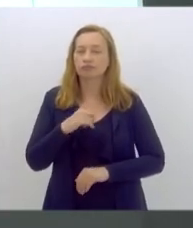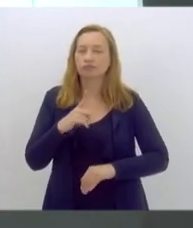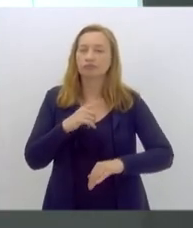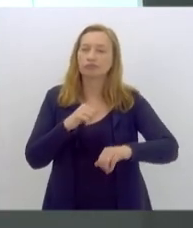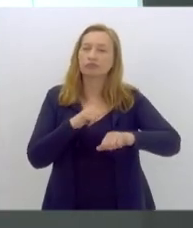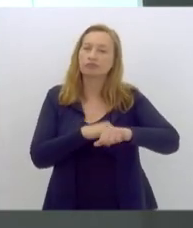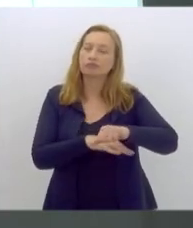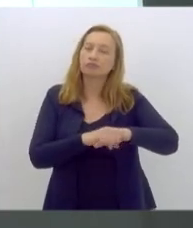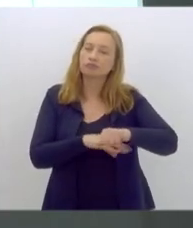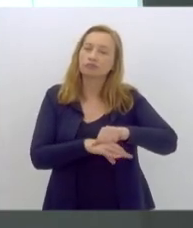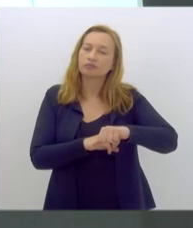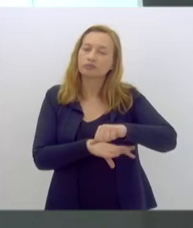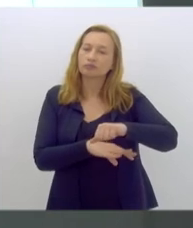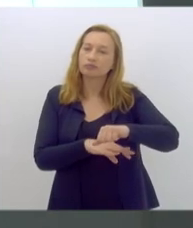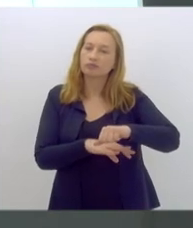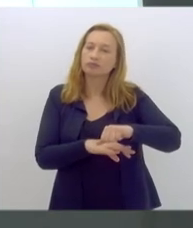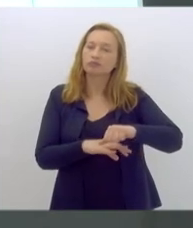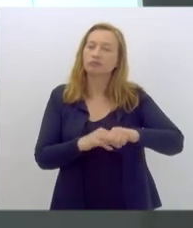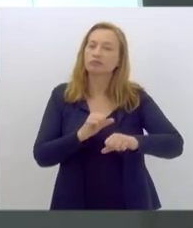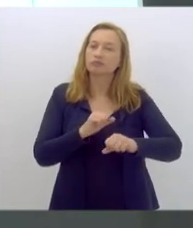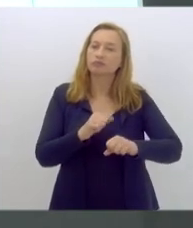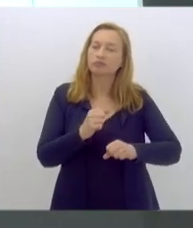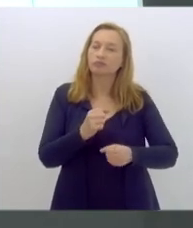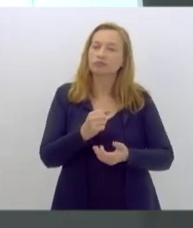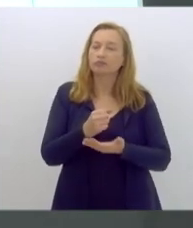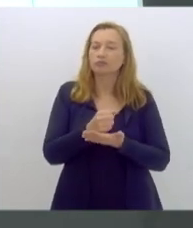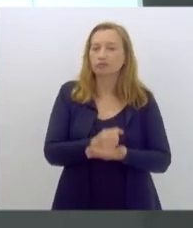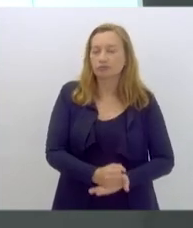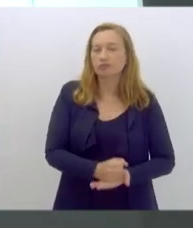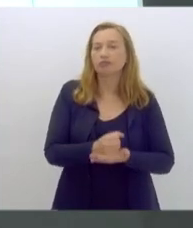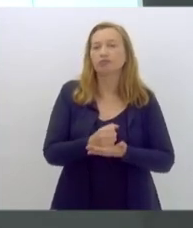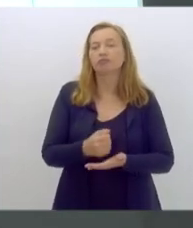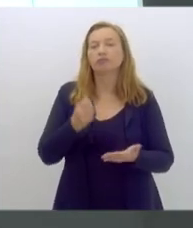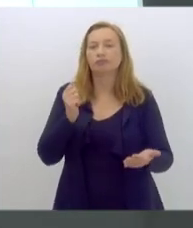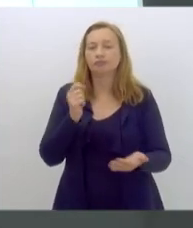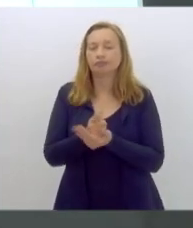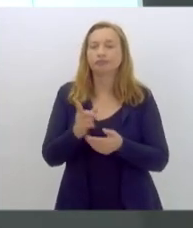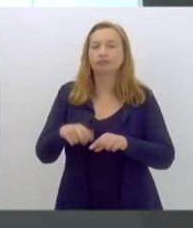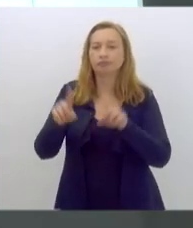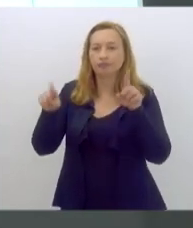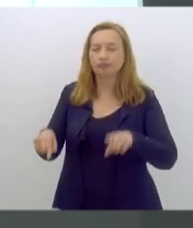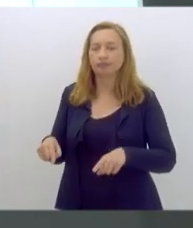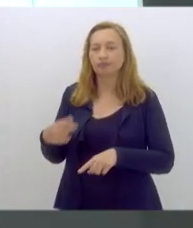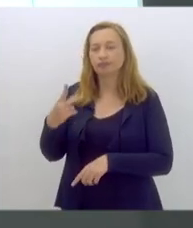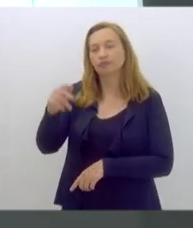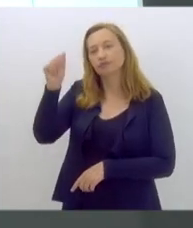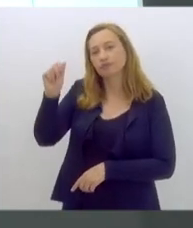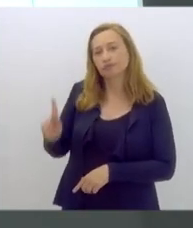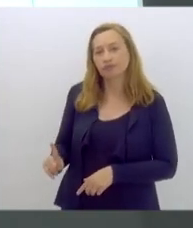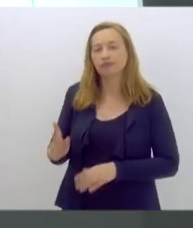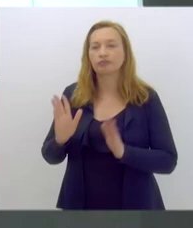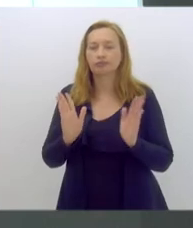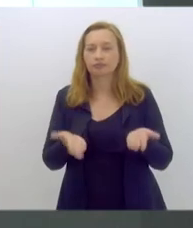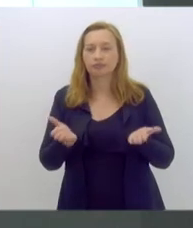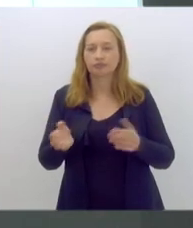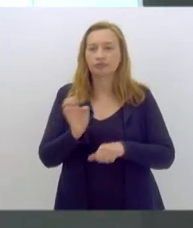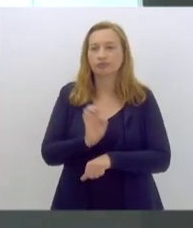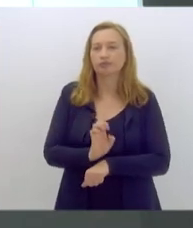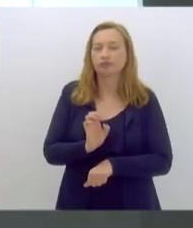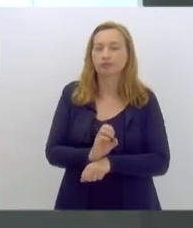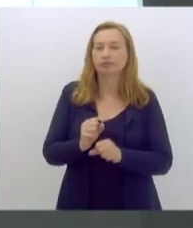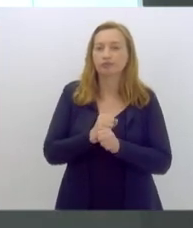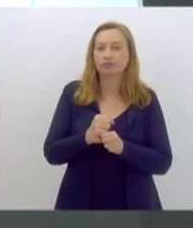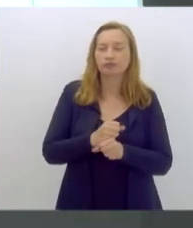atualmente consistente para pagar os servidores da sua aposentadoria então o Estado hoje desde